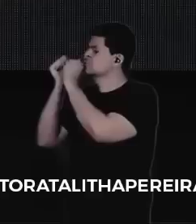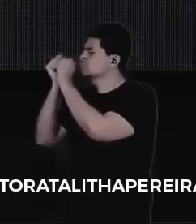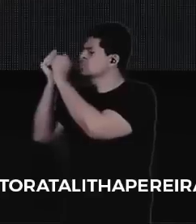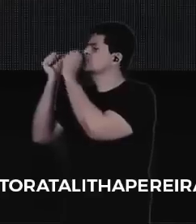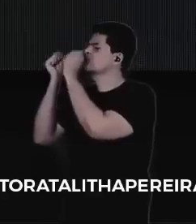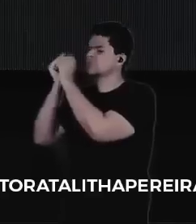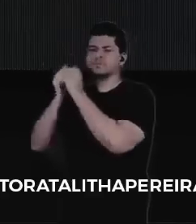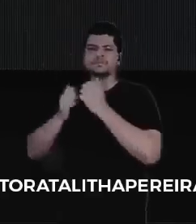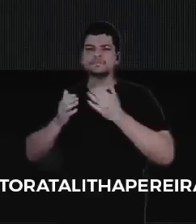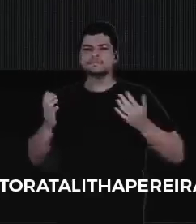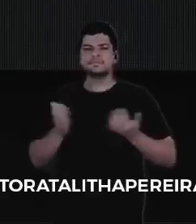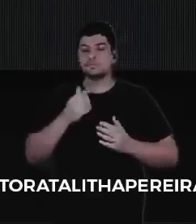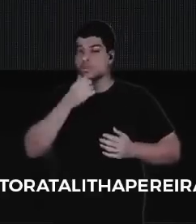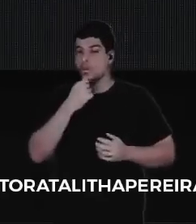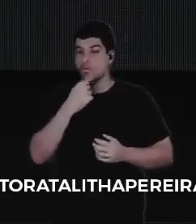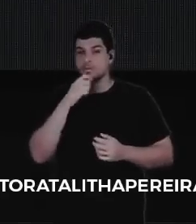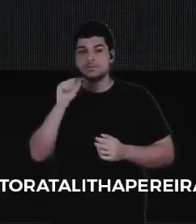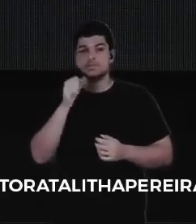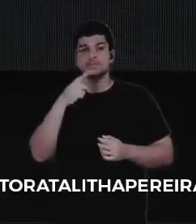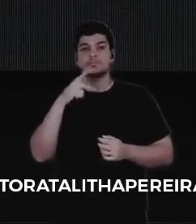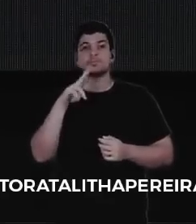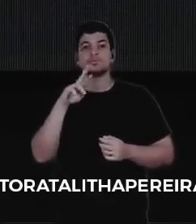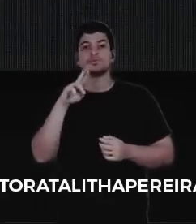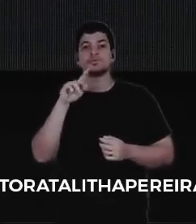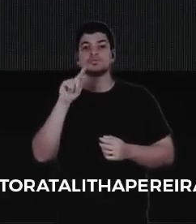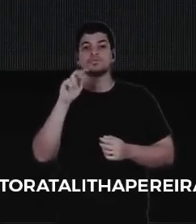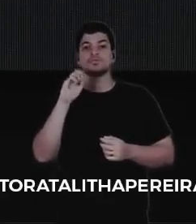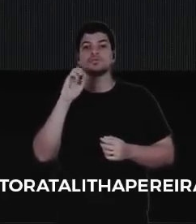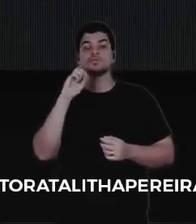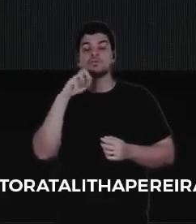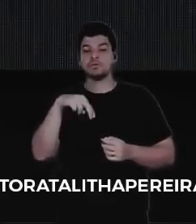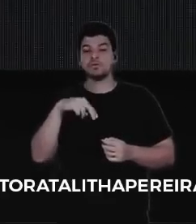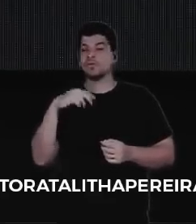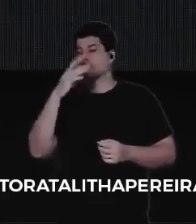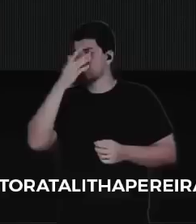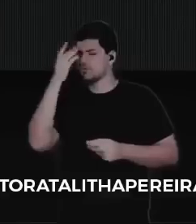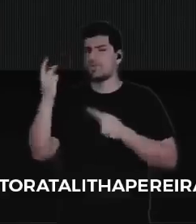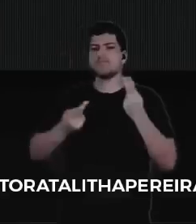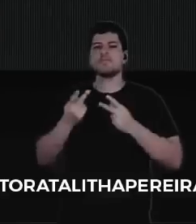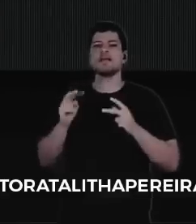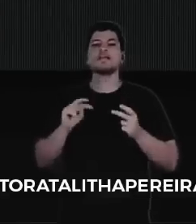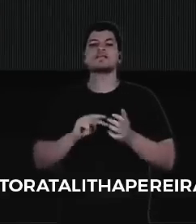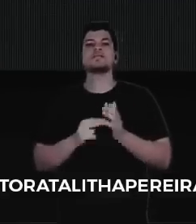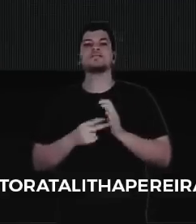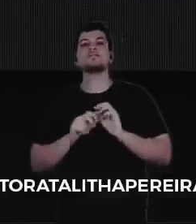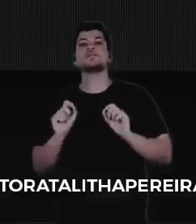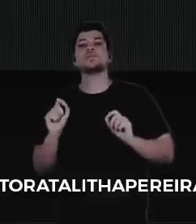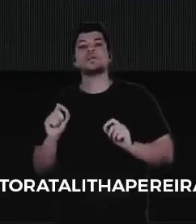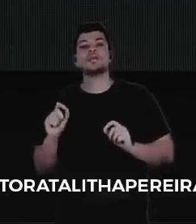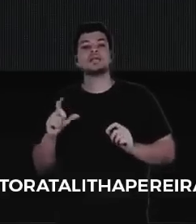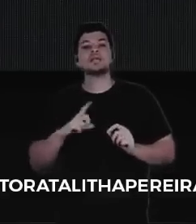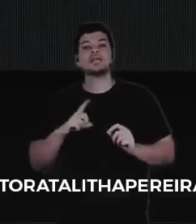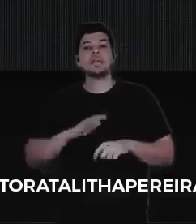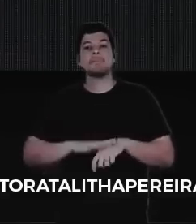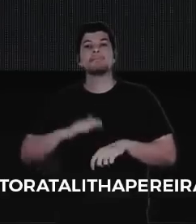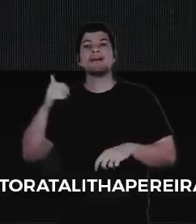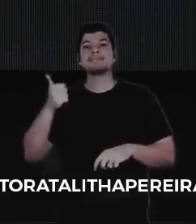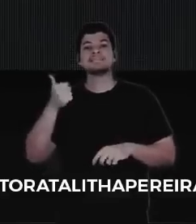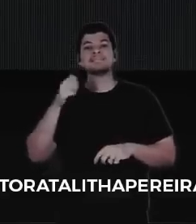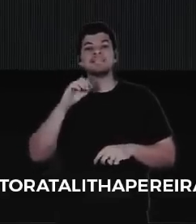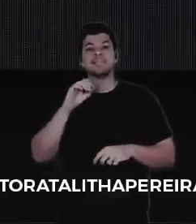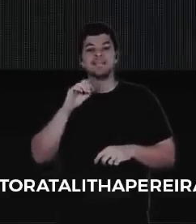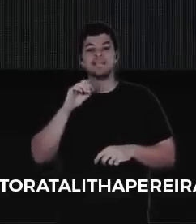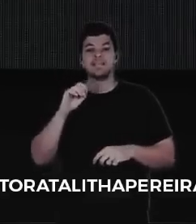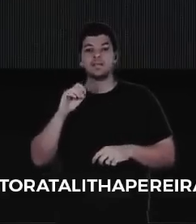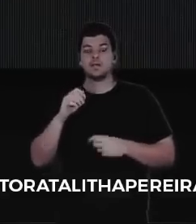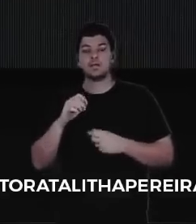E hoje Spurgeon, quando é falado, só hoje, gente, são mais de 100 volumes dos sermões, volumes, não são